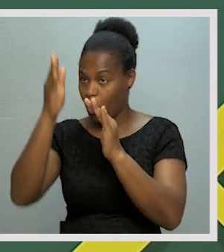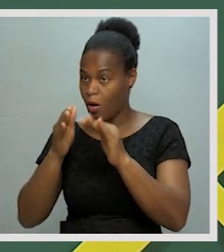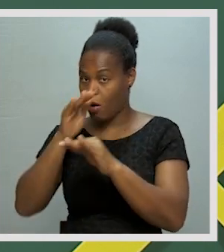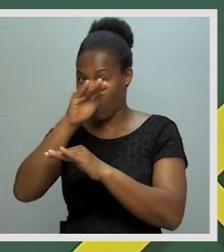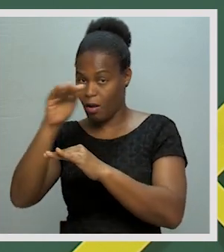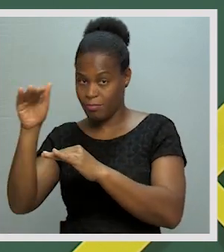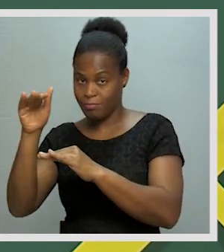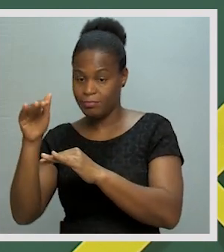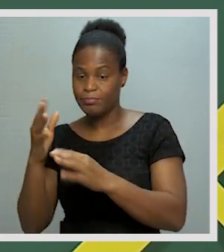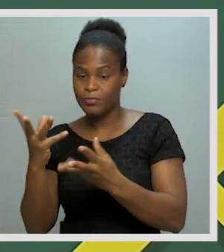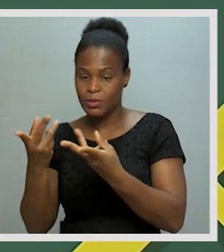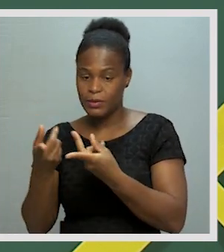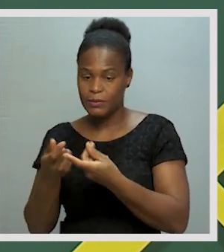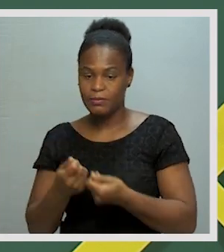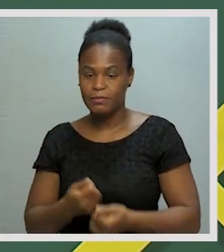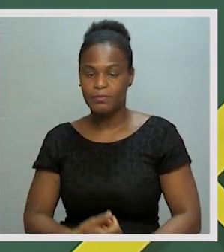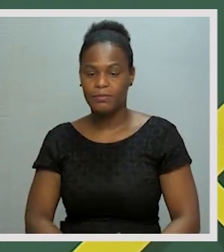28